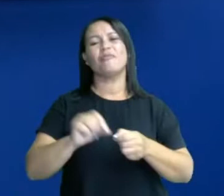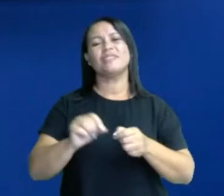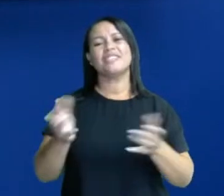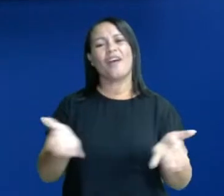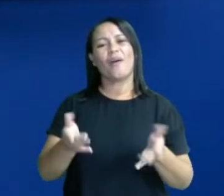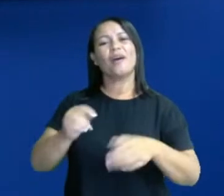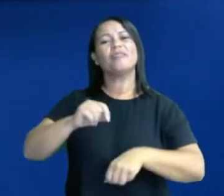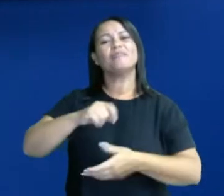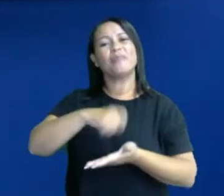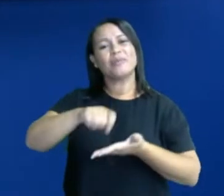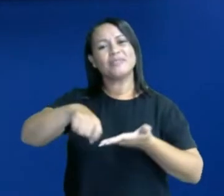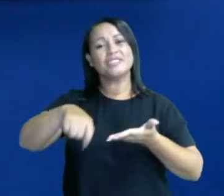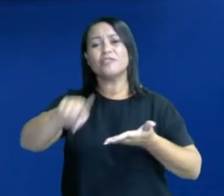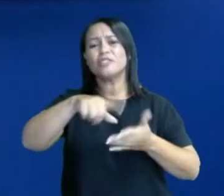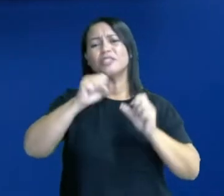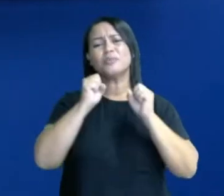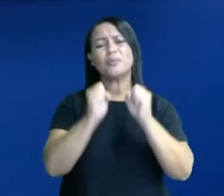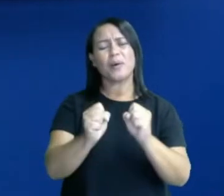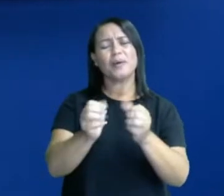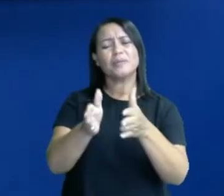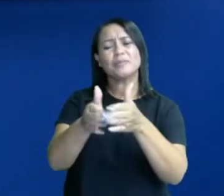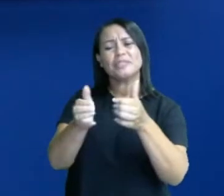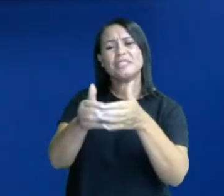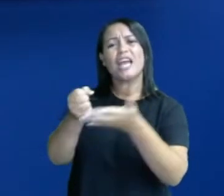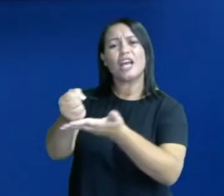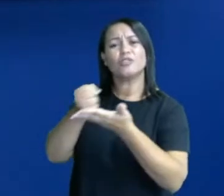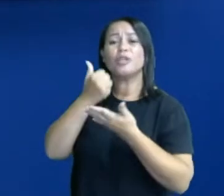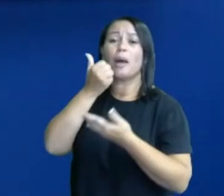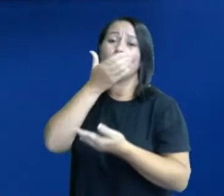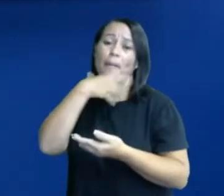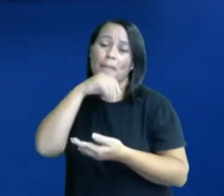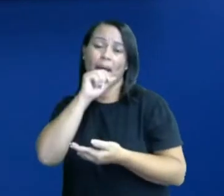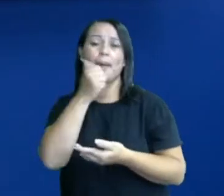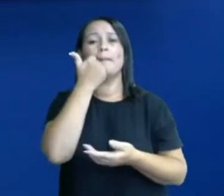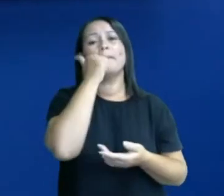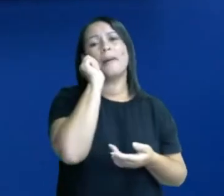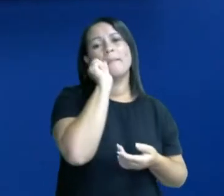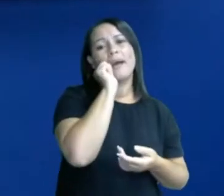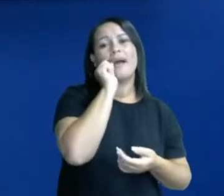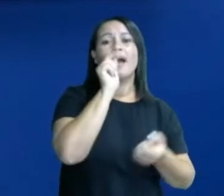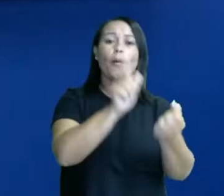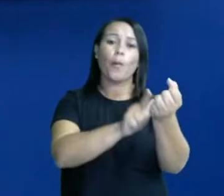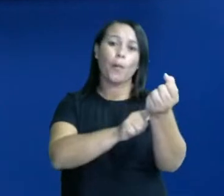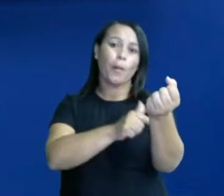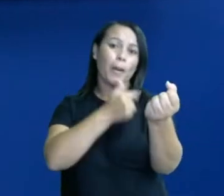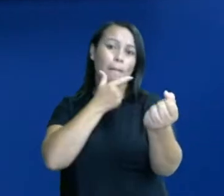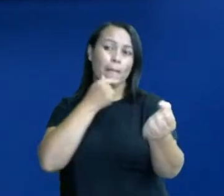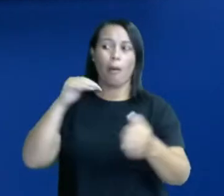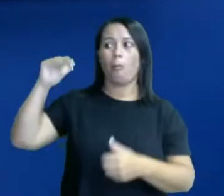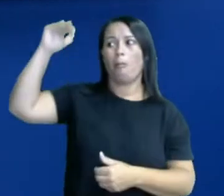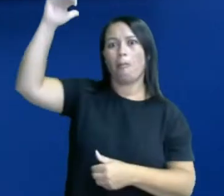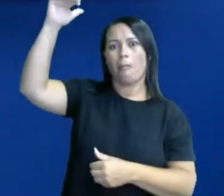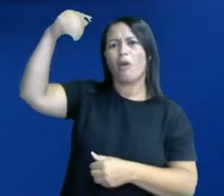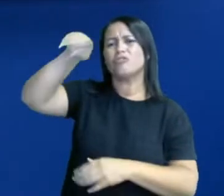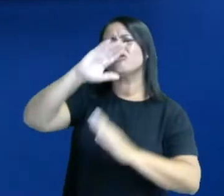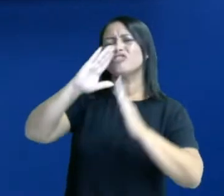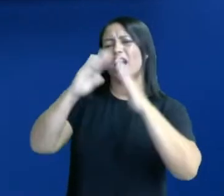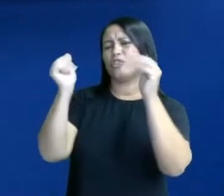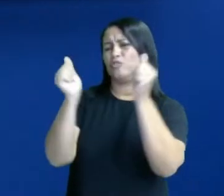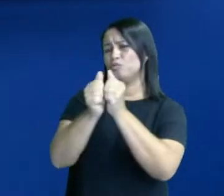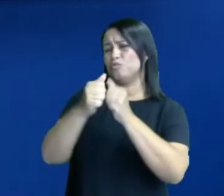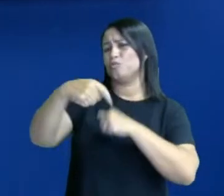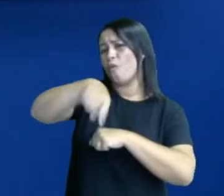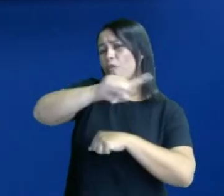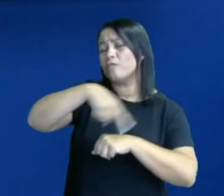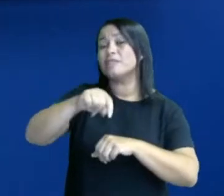fazer, produzir. Vocês podem pedir ajuda ao papai, à mamãe, ao irmão mais velho, alguém que esteja na casa com